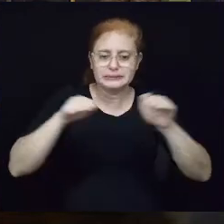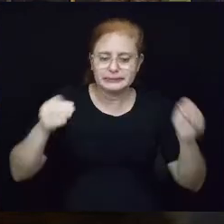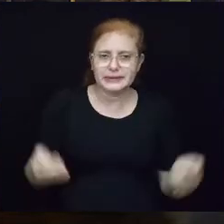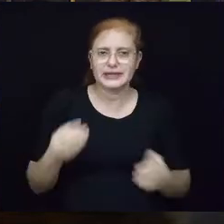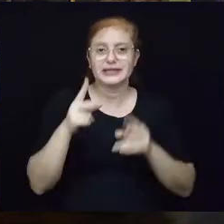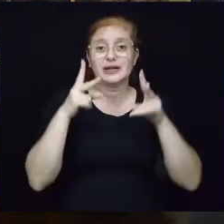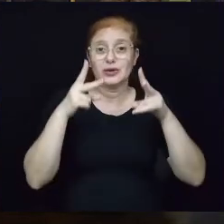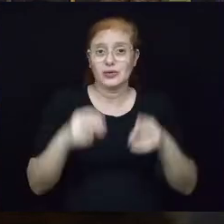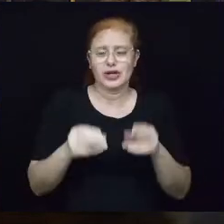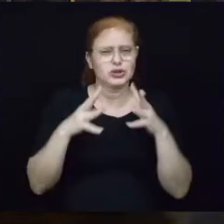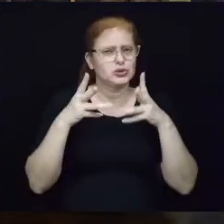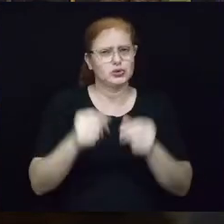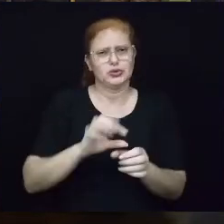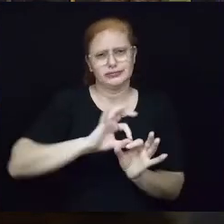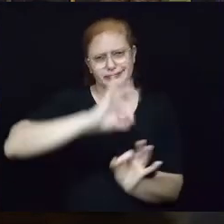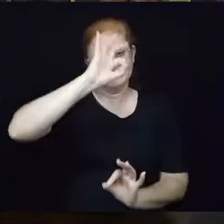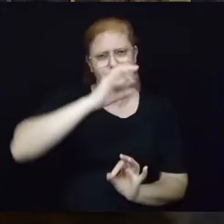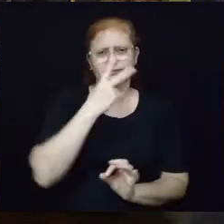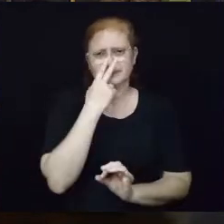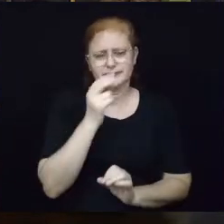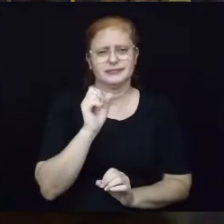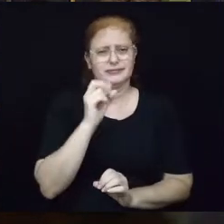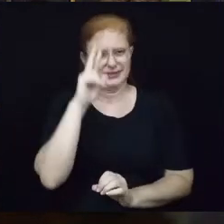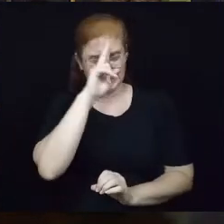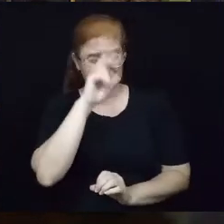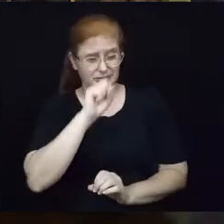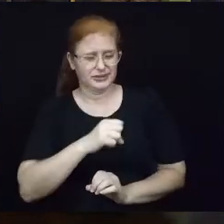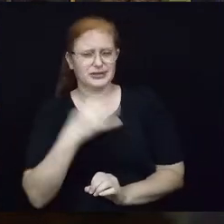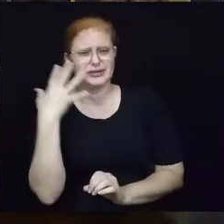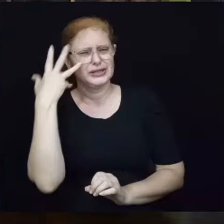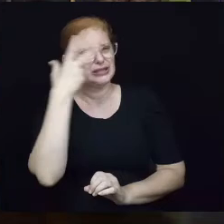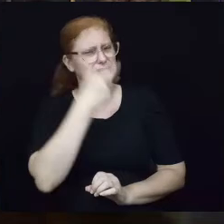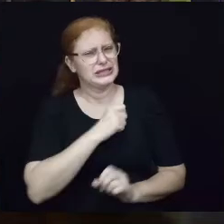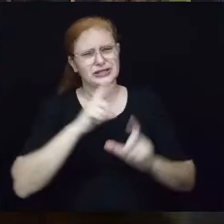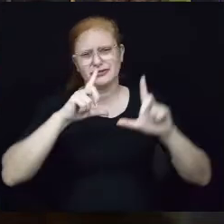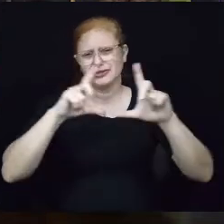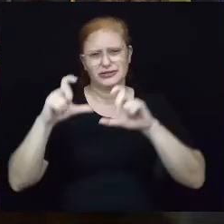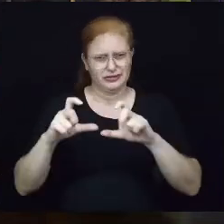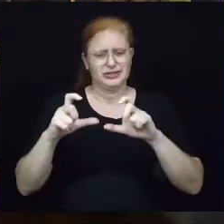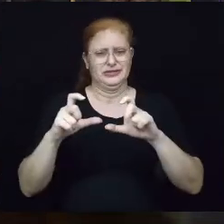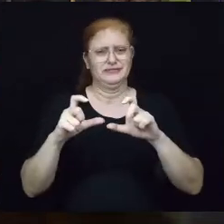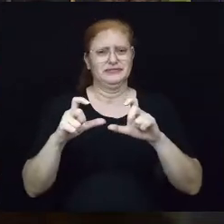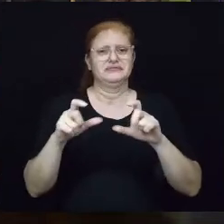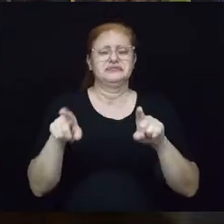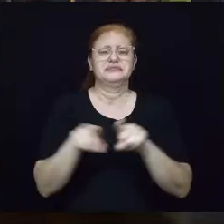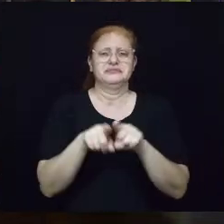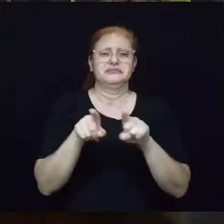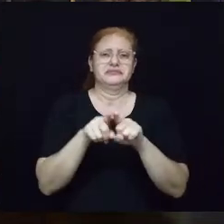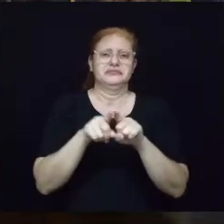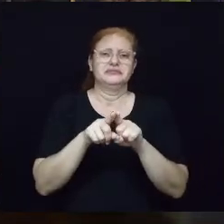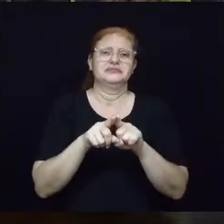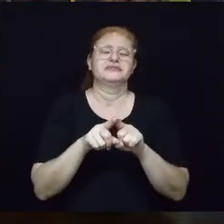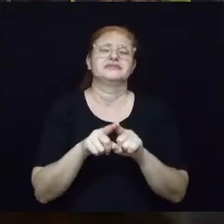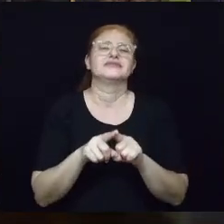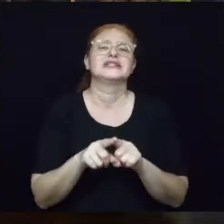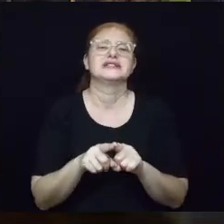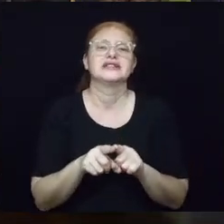altura. Lembra, Mauro? Sim, sim. Bem bonito em fotografia, ficou bem lindo. Ficou bonita aquela.